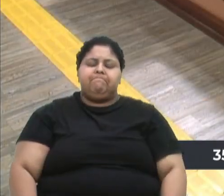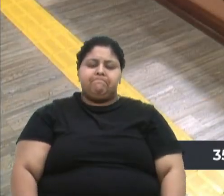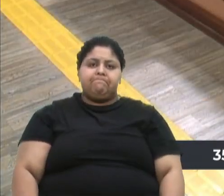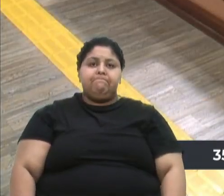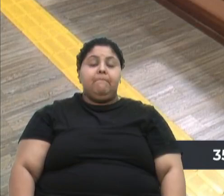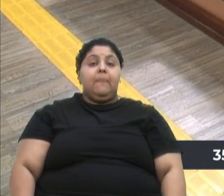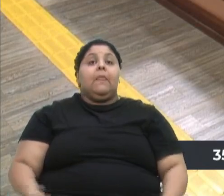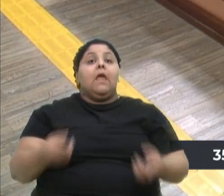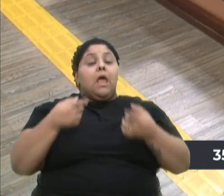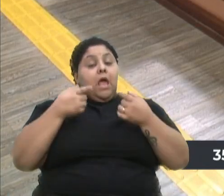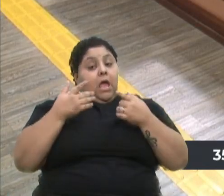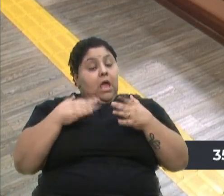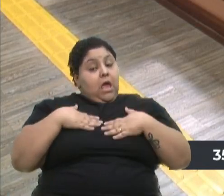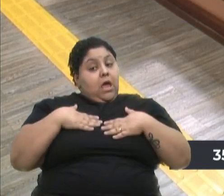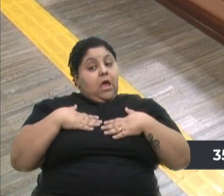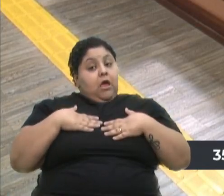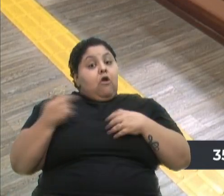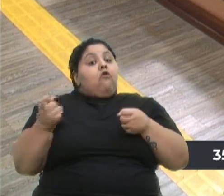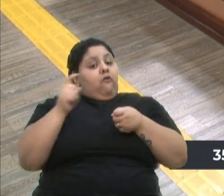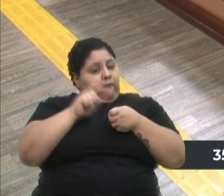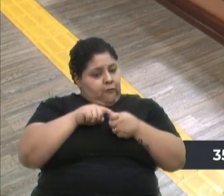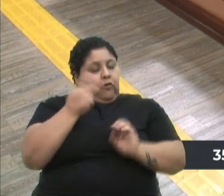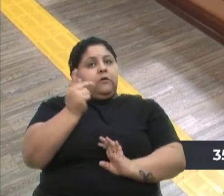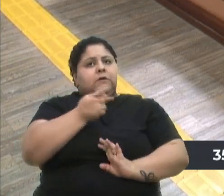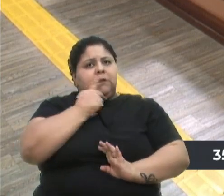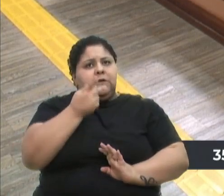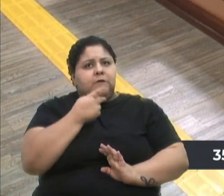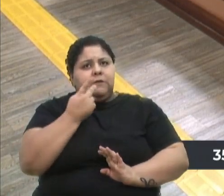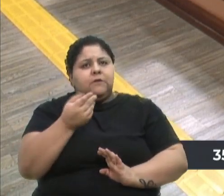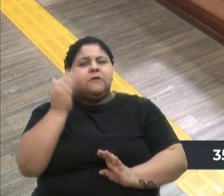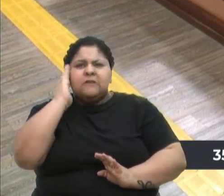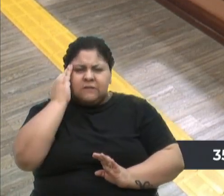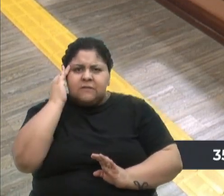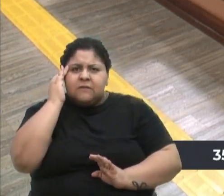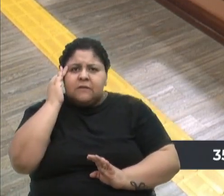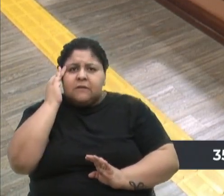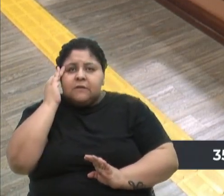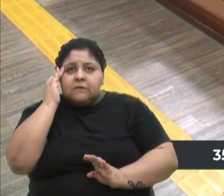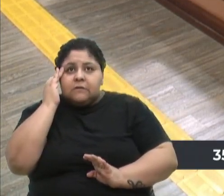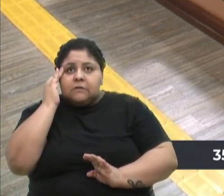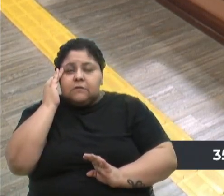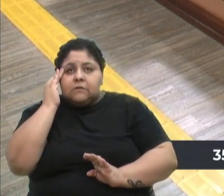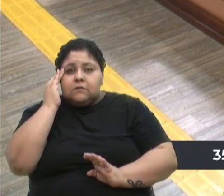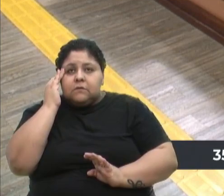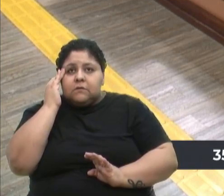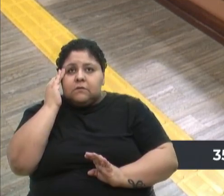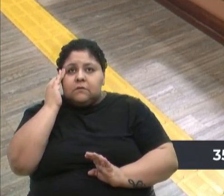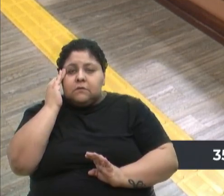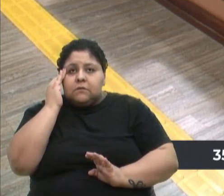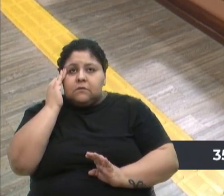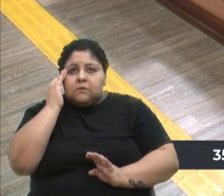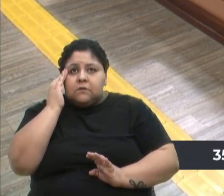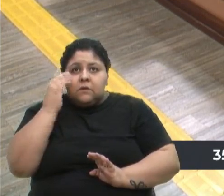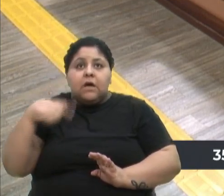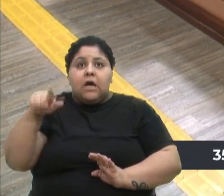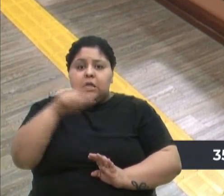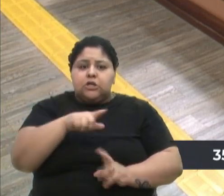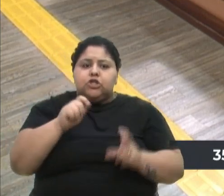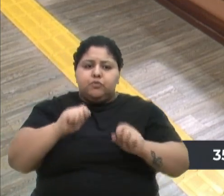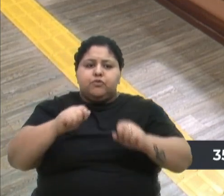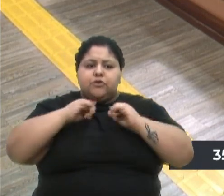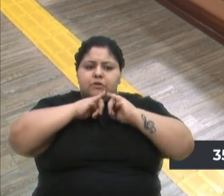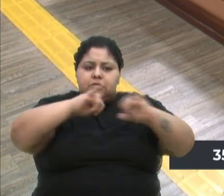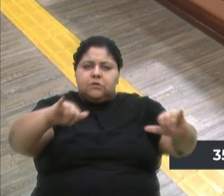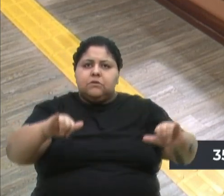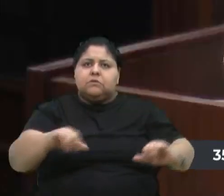nessa corrente de esforços, eu volto a dizer, fiquei sabendo, tu vê, a Caxias podia estar anunciando, a cada